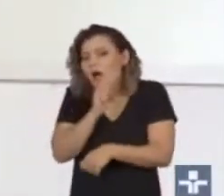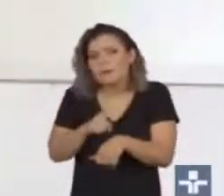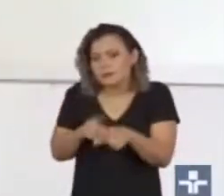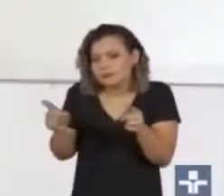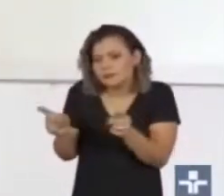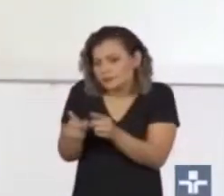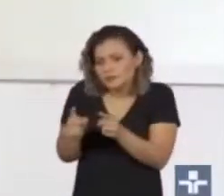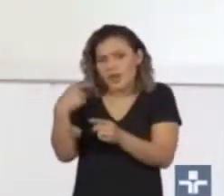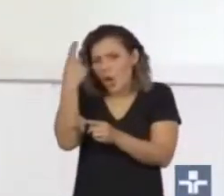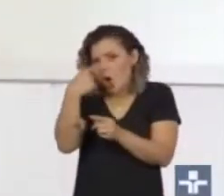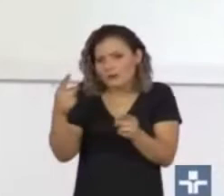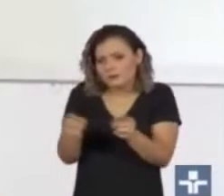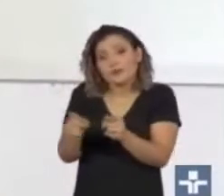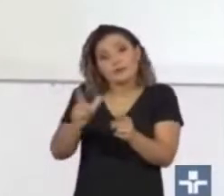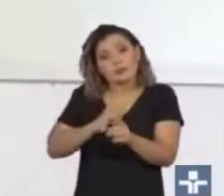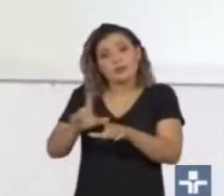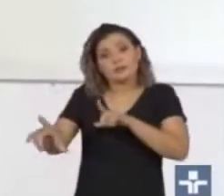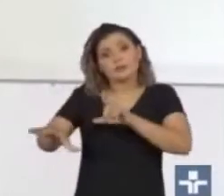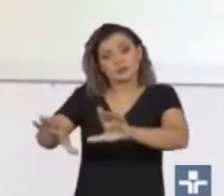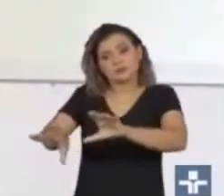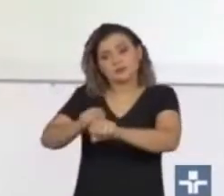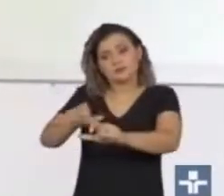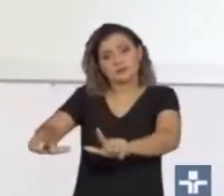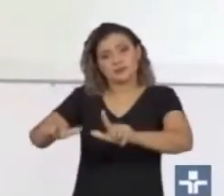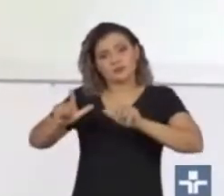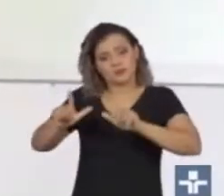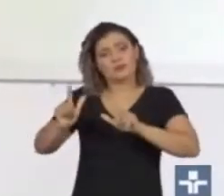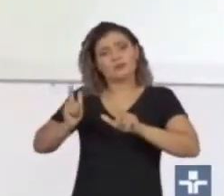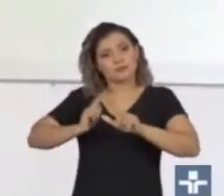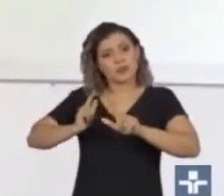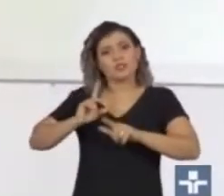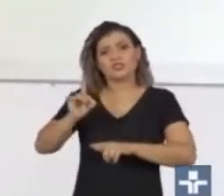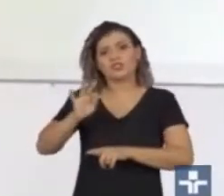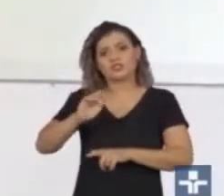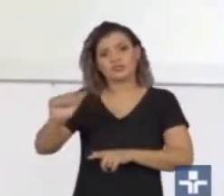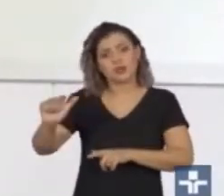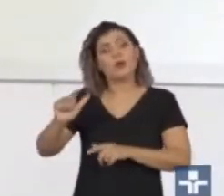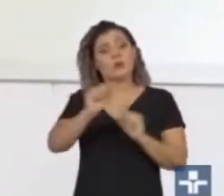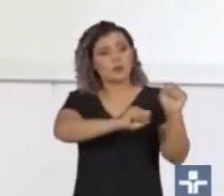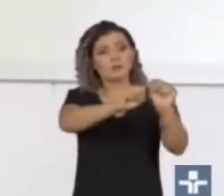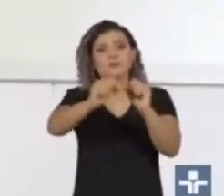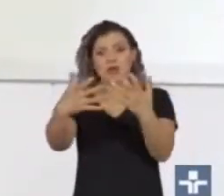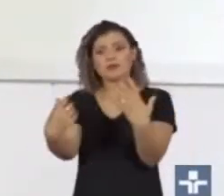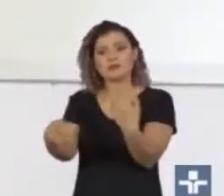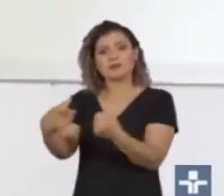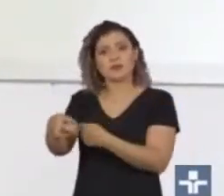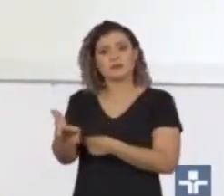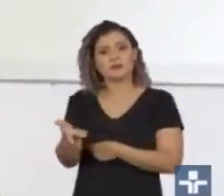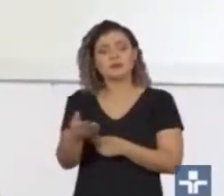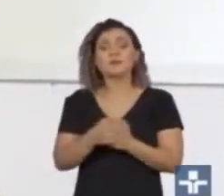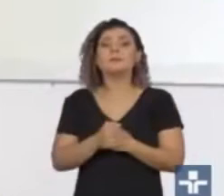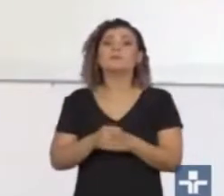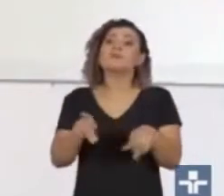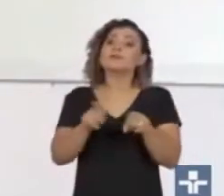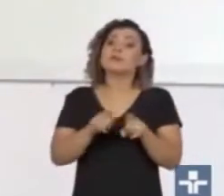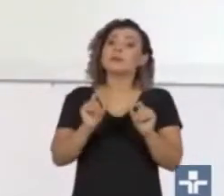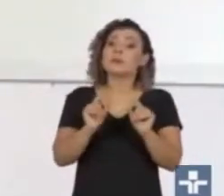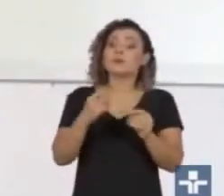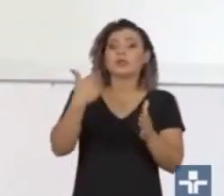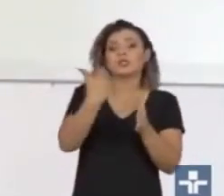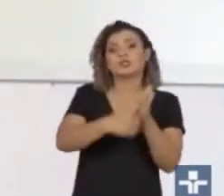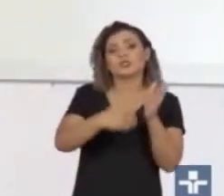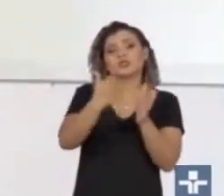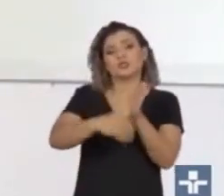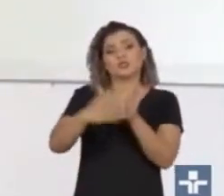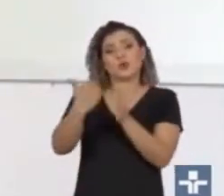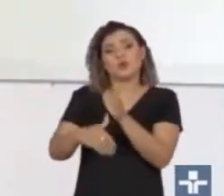até geram certificado digital, e as empresas aceitam, sim, isso no currículo, e procurar descontos,